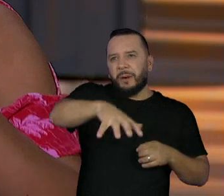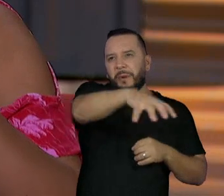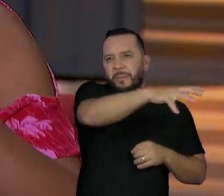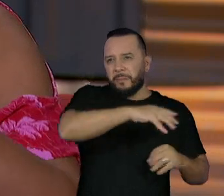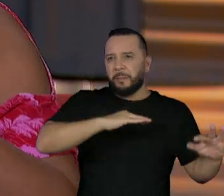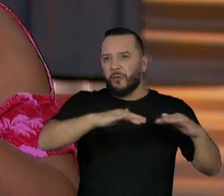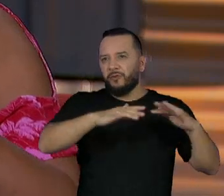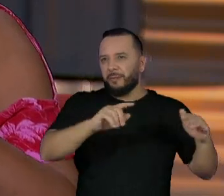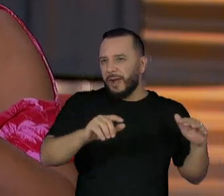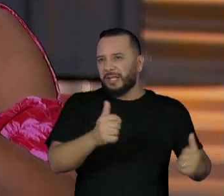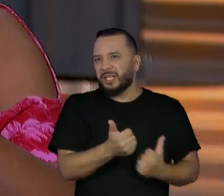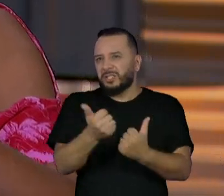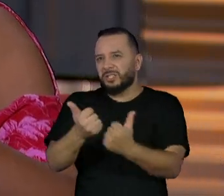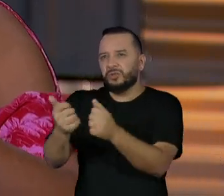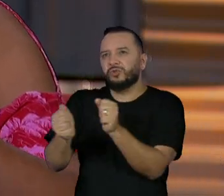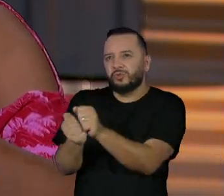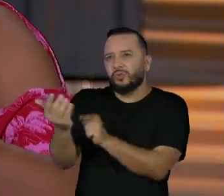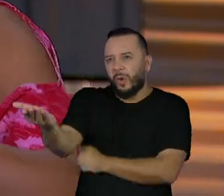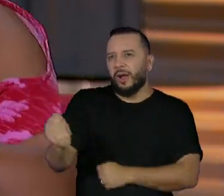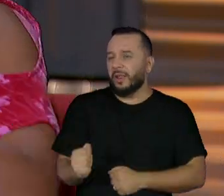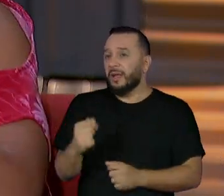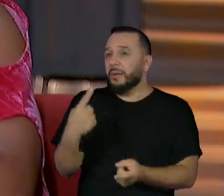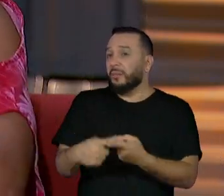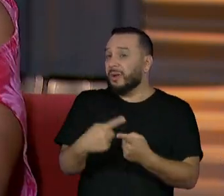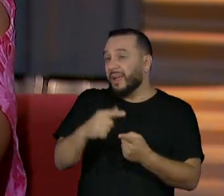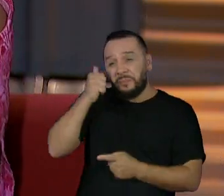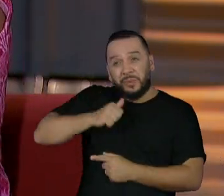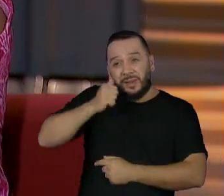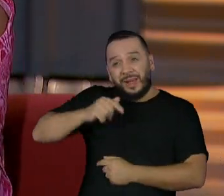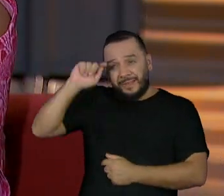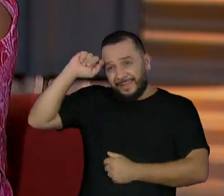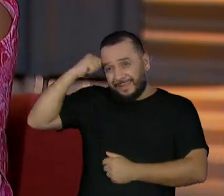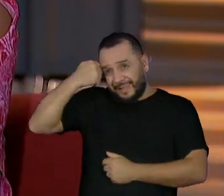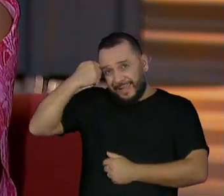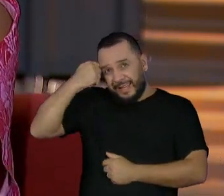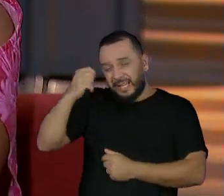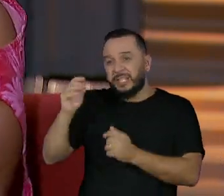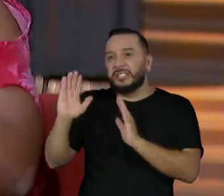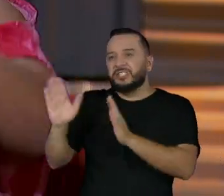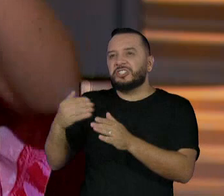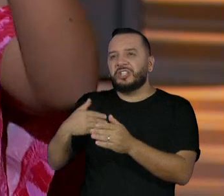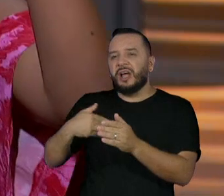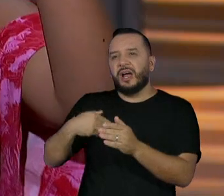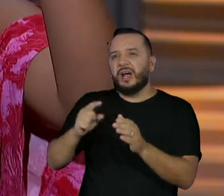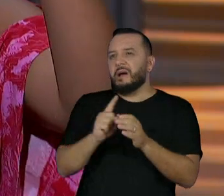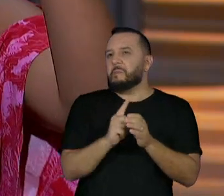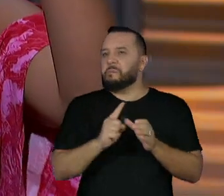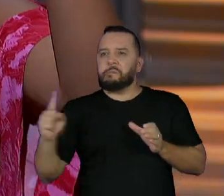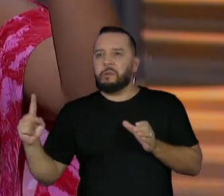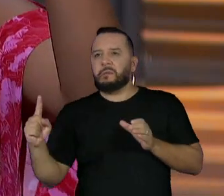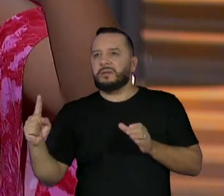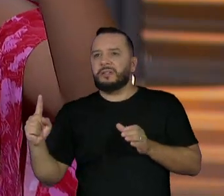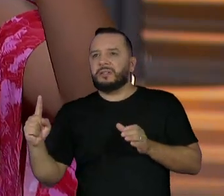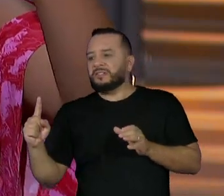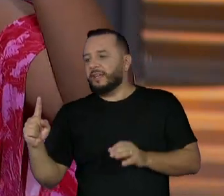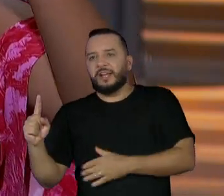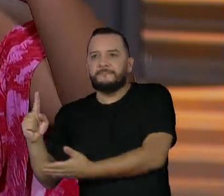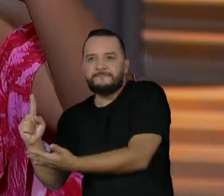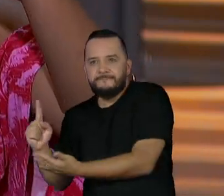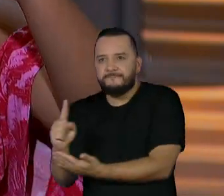gente tira uma pessoa, né, de uma casinha, né, de exclusão, bota ela numa outra